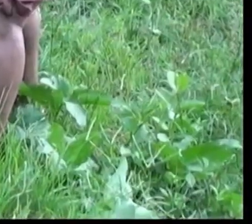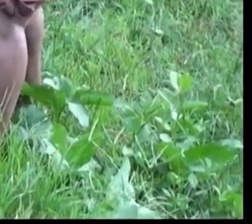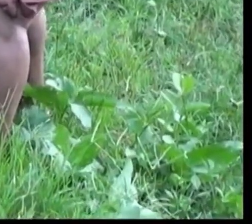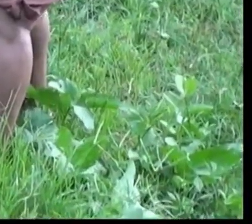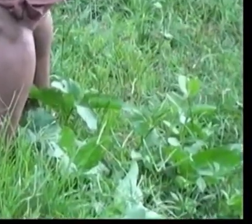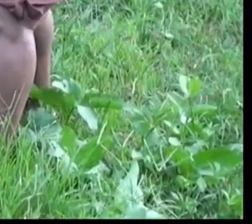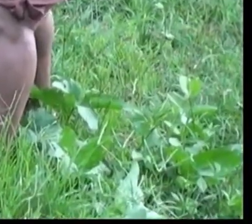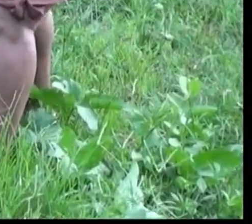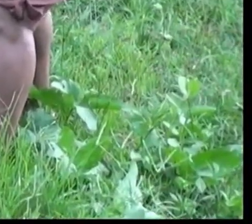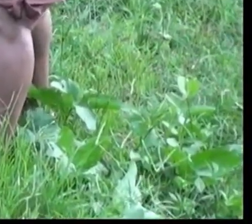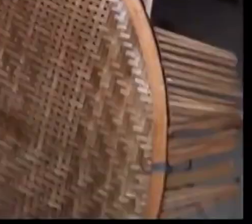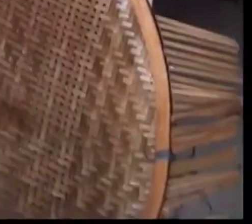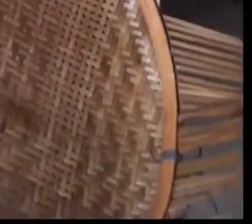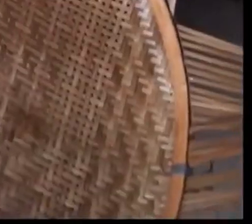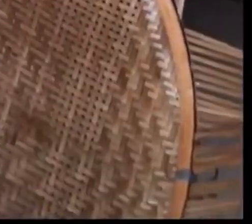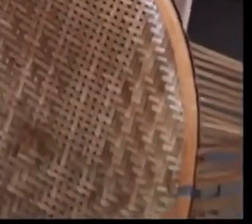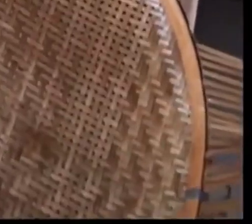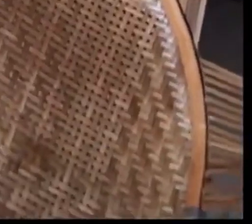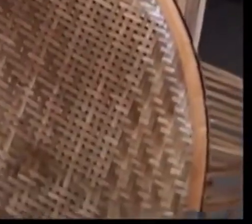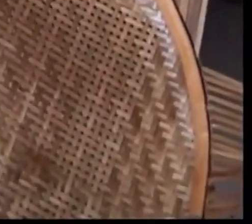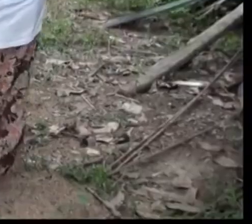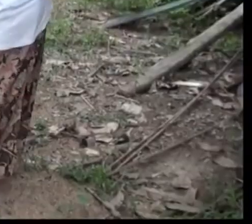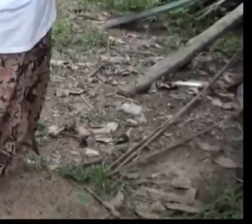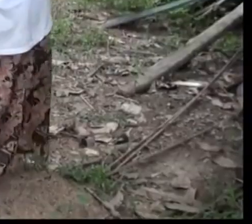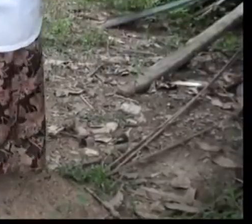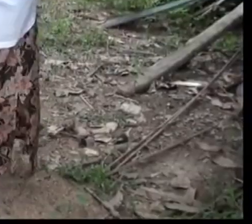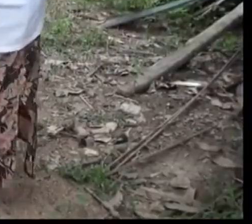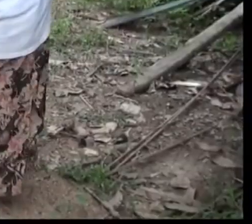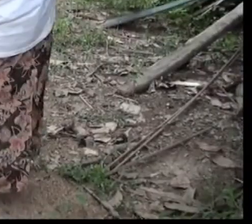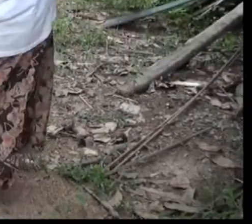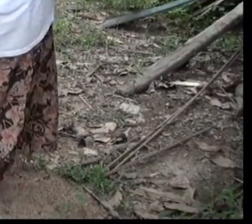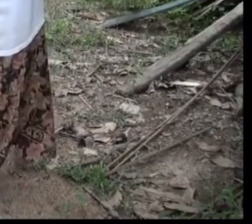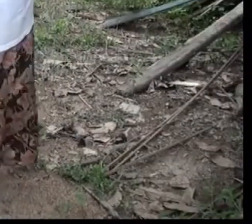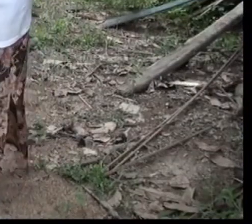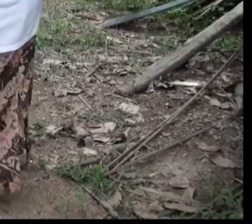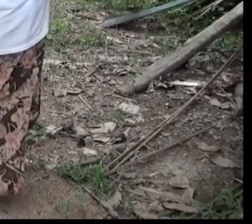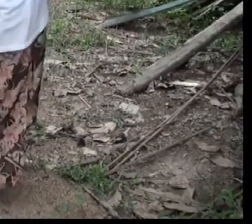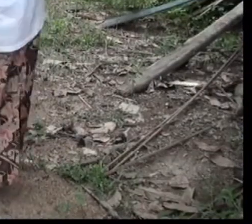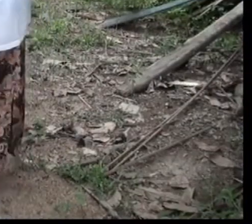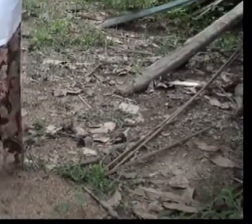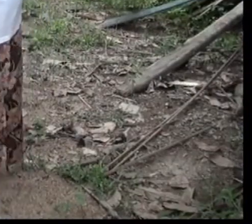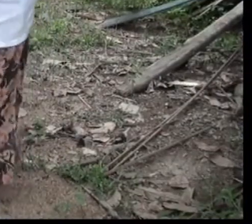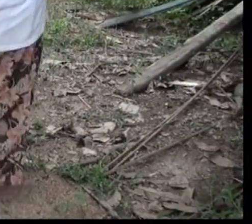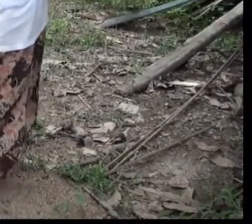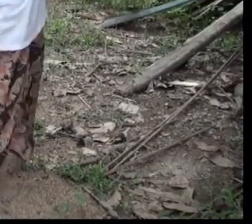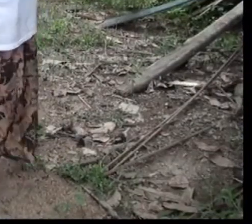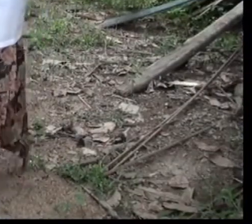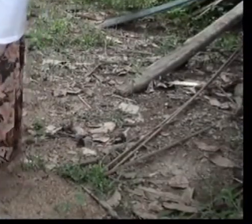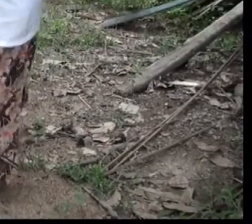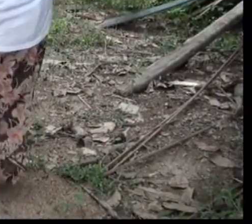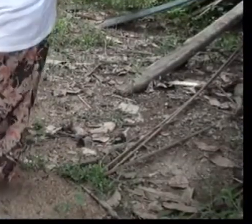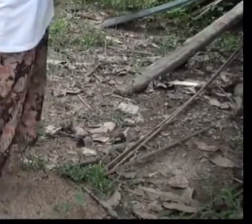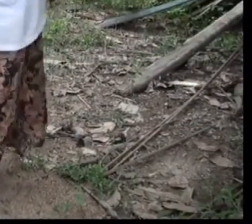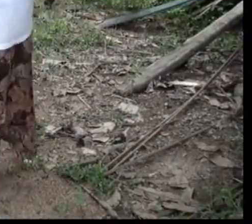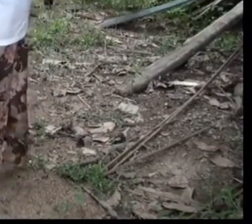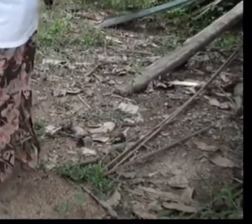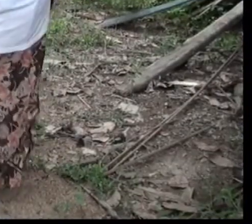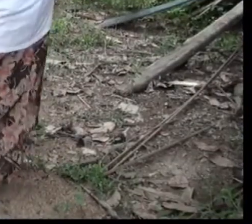na peneira, eu estava peneirando, eu estava no batuque, eu estava